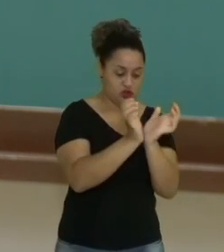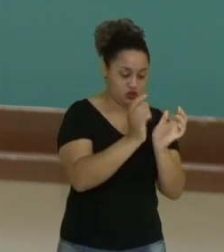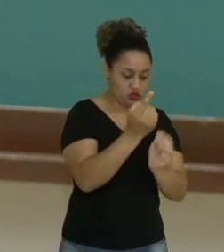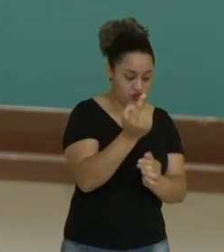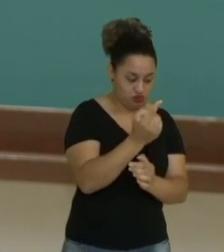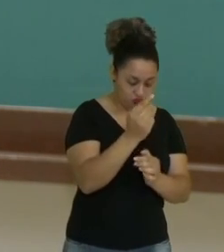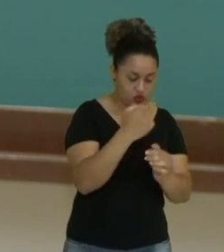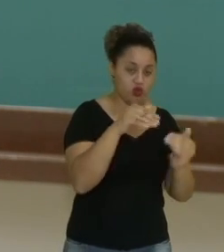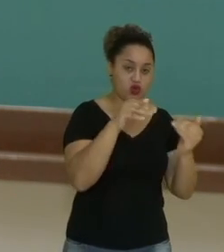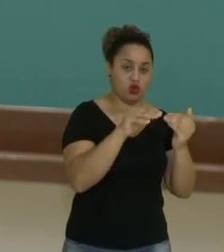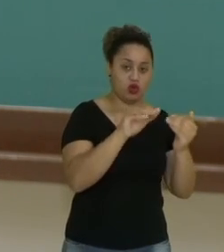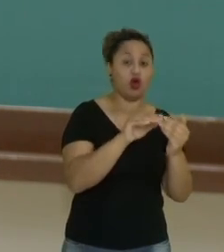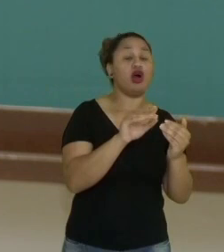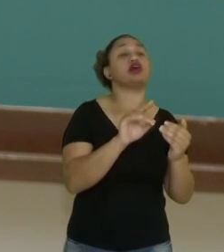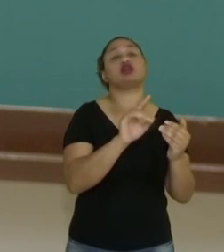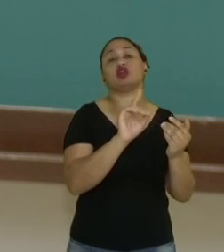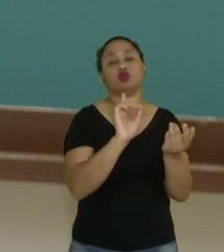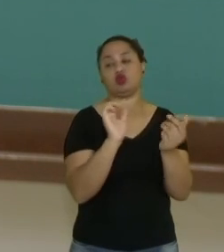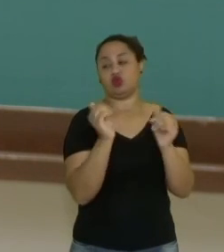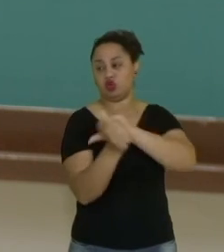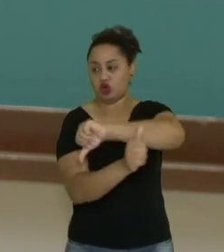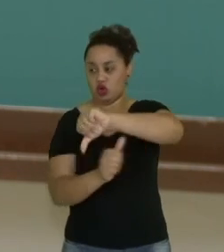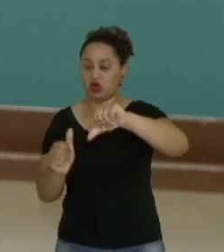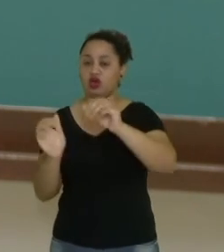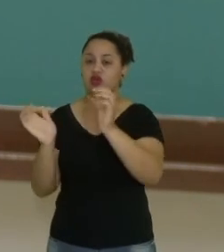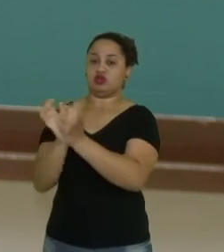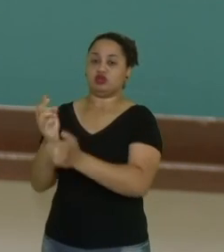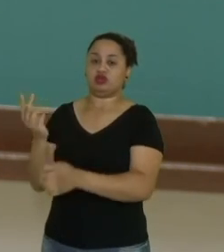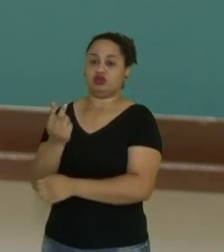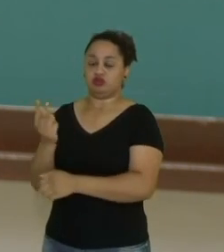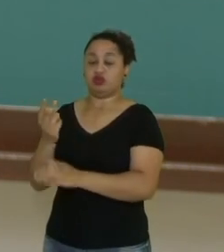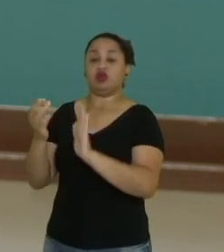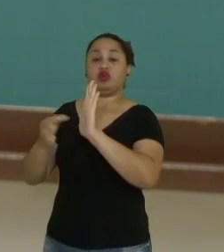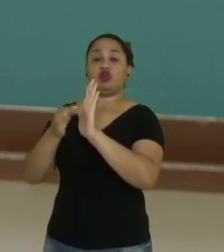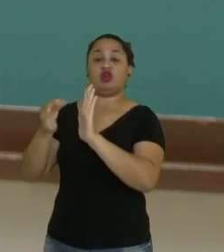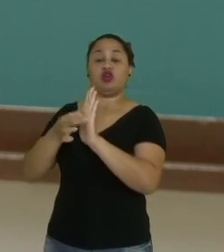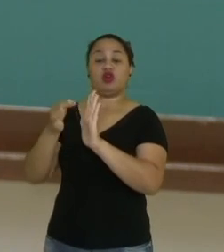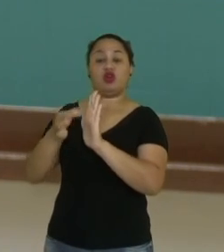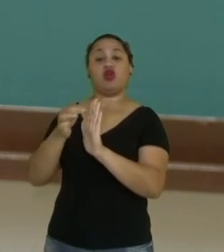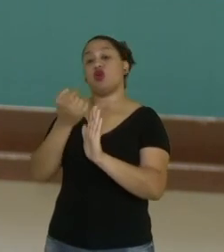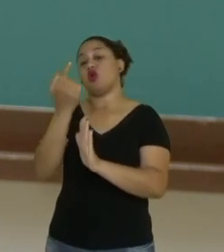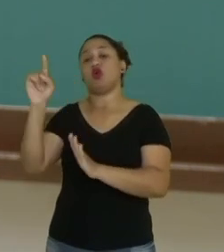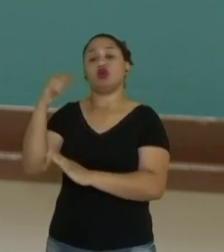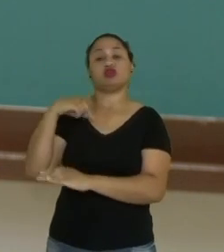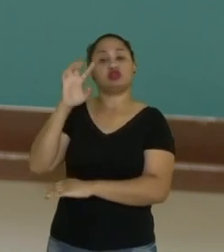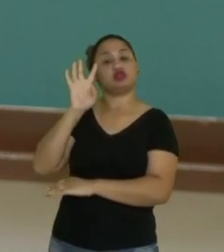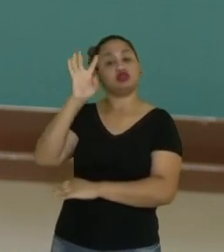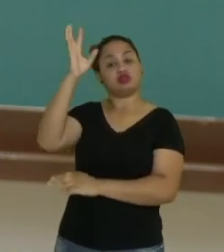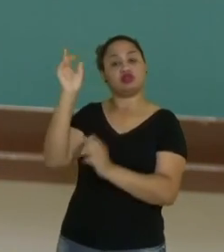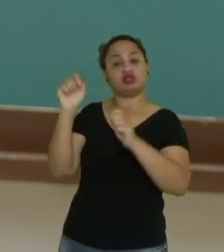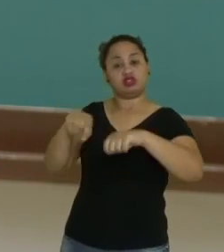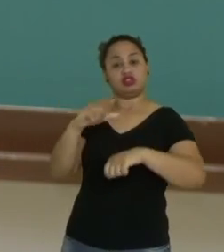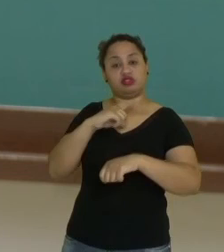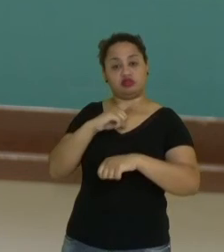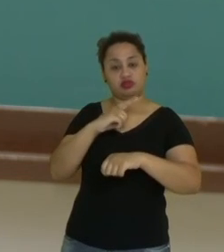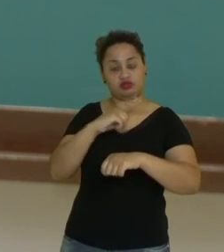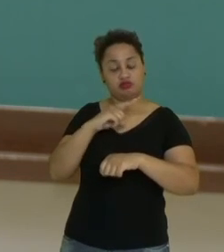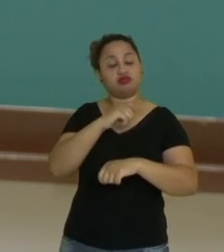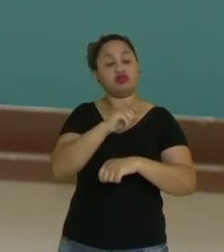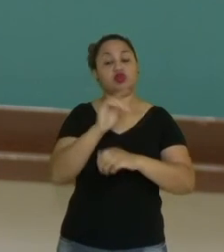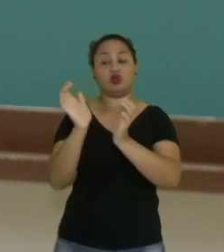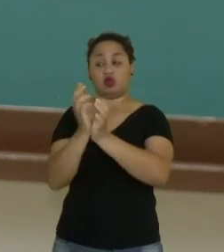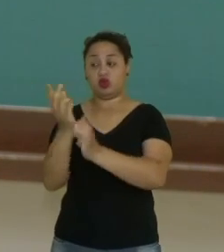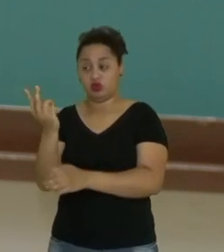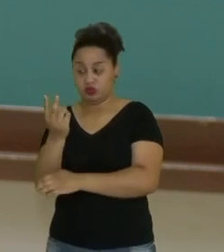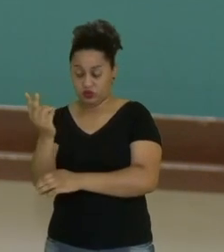1 passará a ser do grupo 2. Vai argumentar sobre outras soluções possíveis. Quem era do